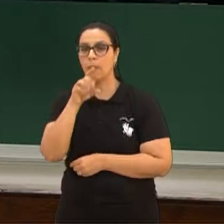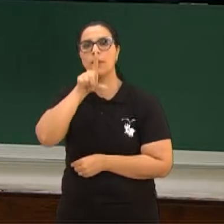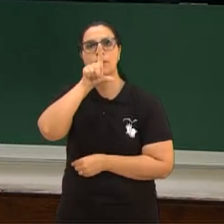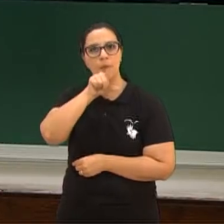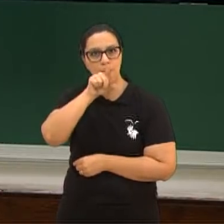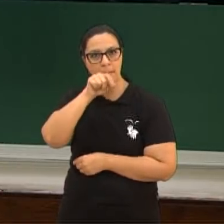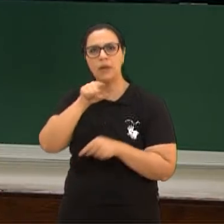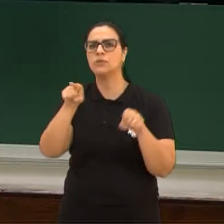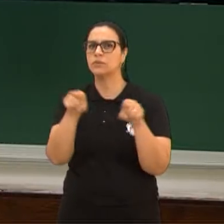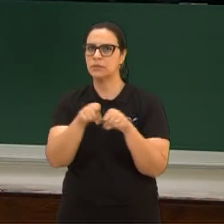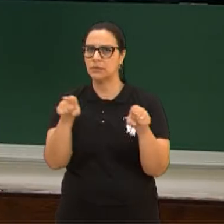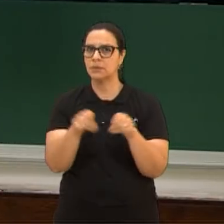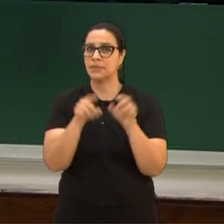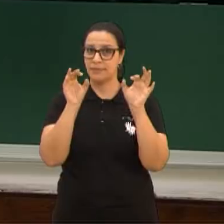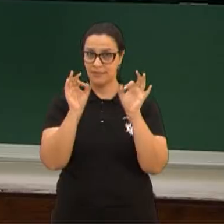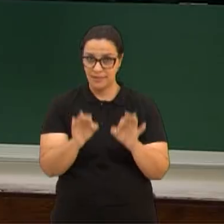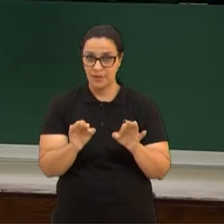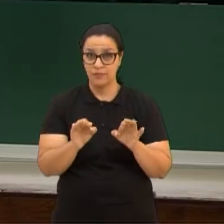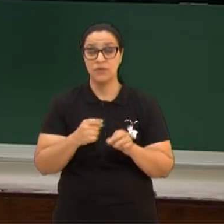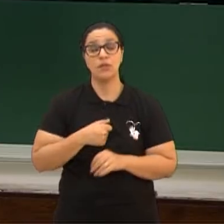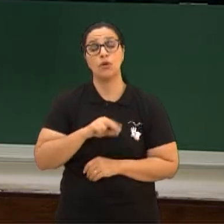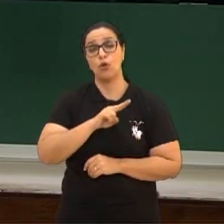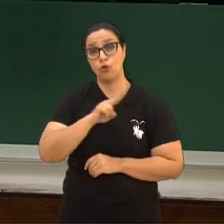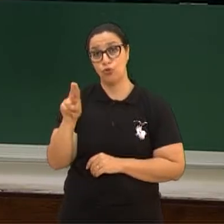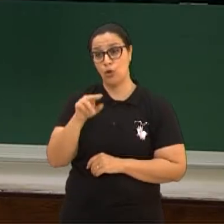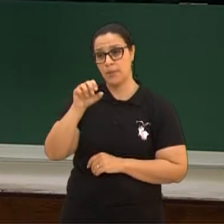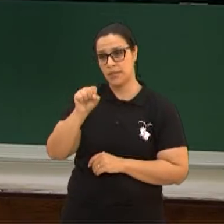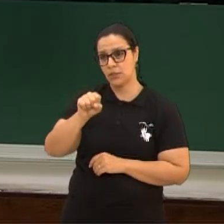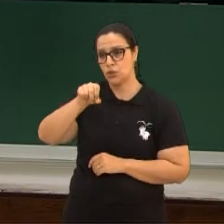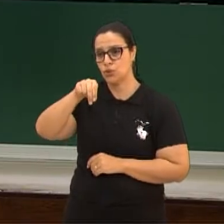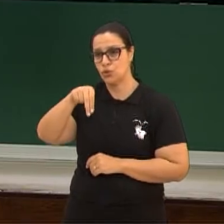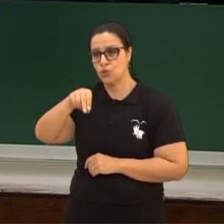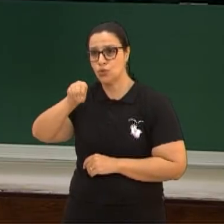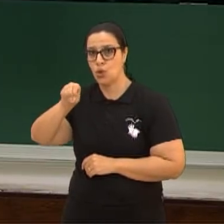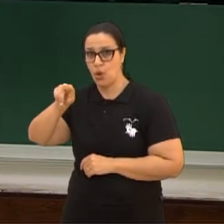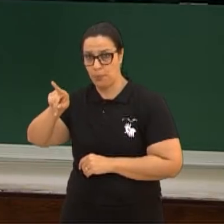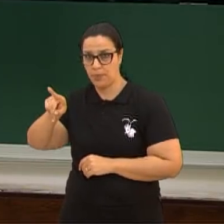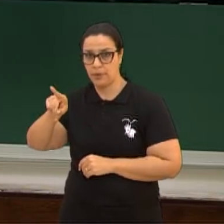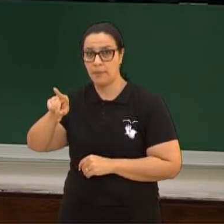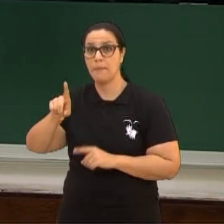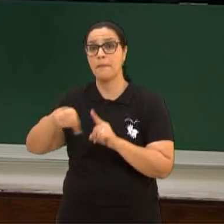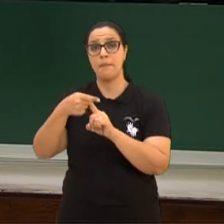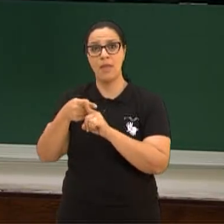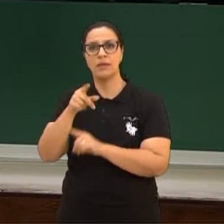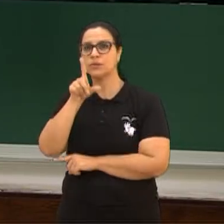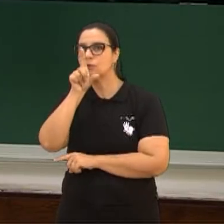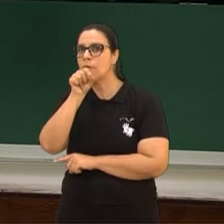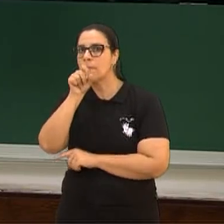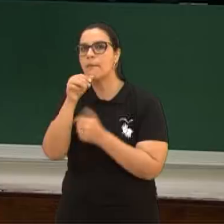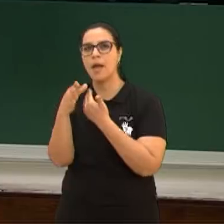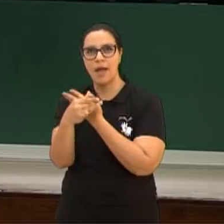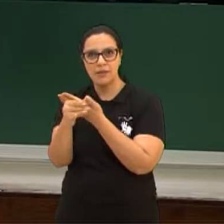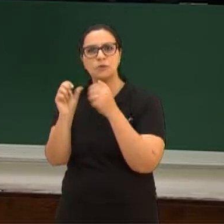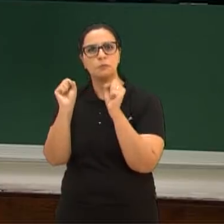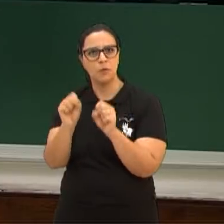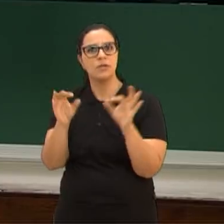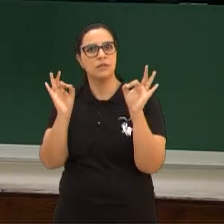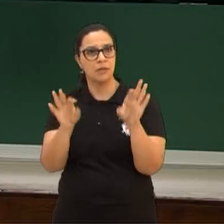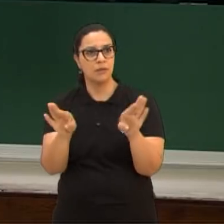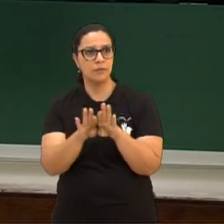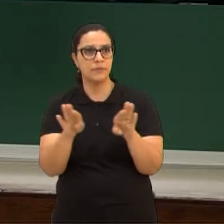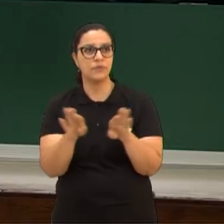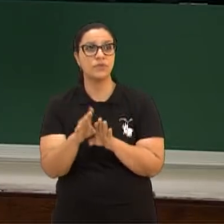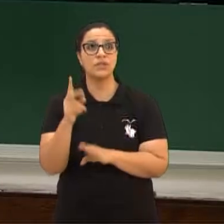pássaro, também está certo. Se você colocou Snoopy e o pássaro, também está certo. Se você já